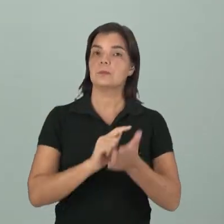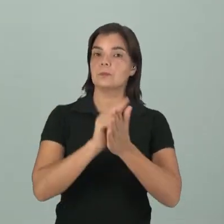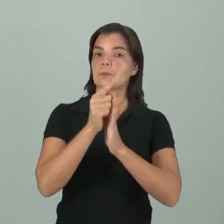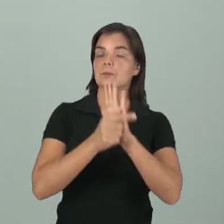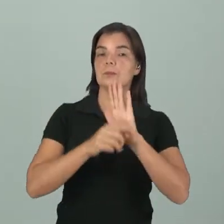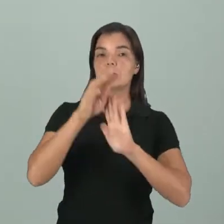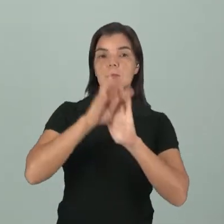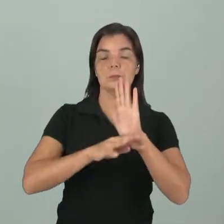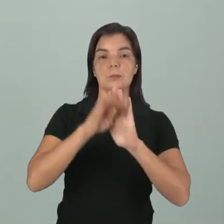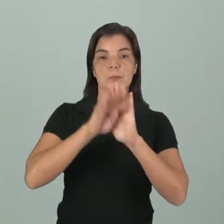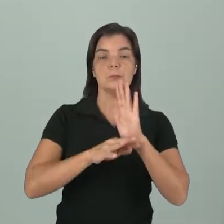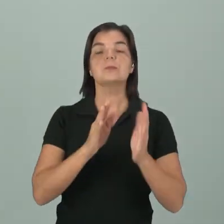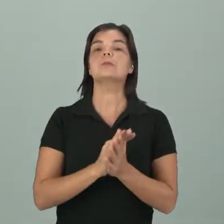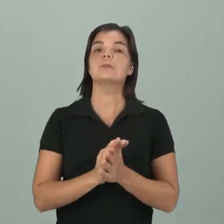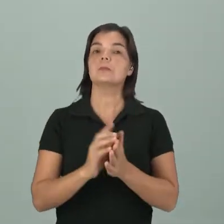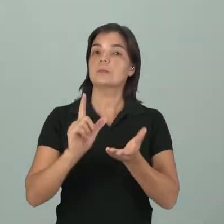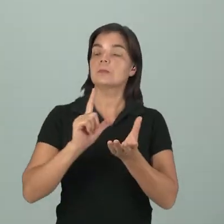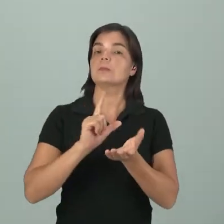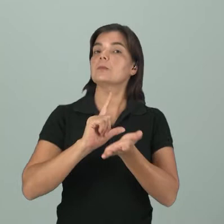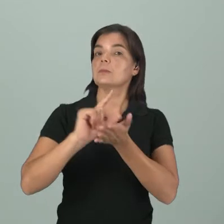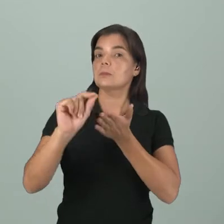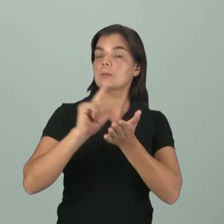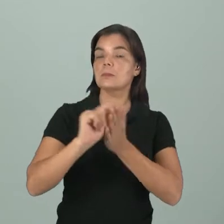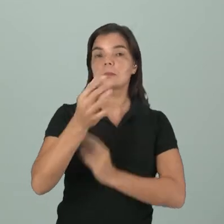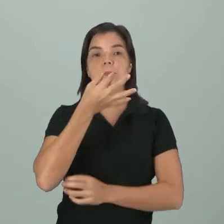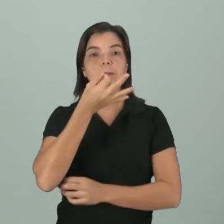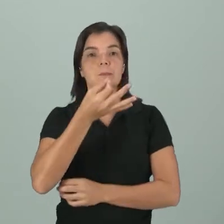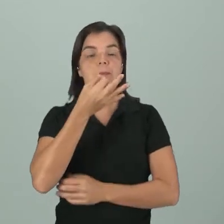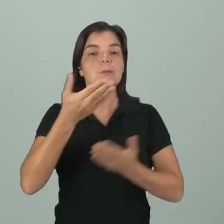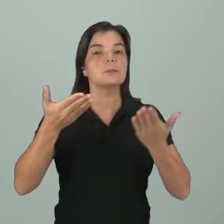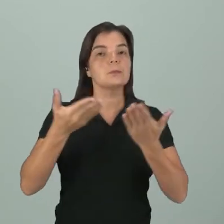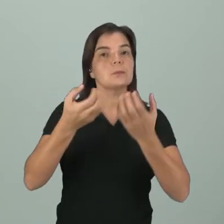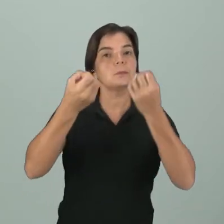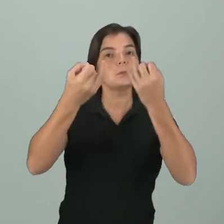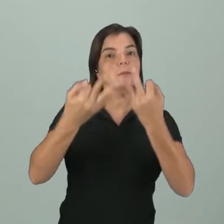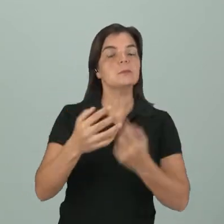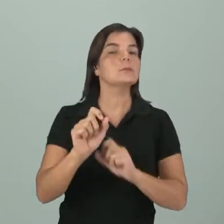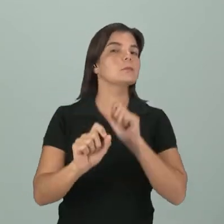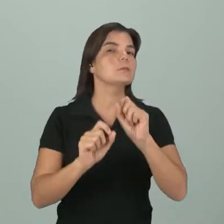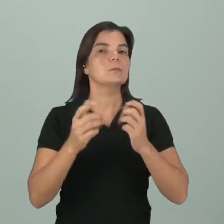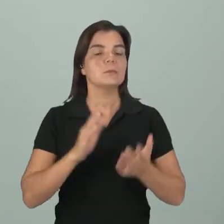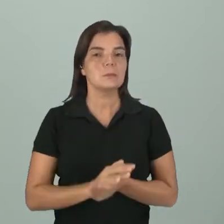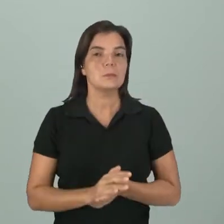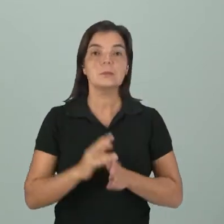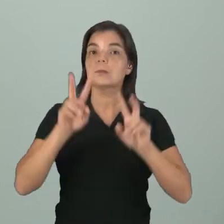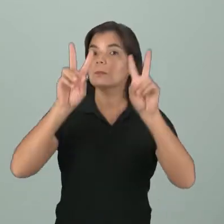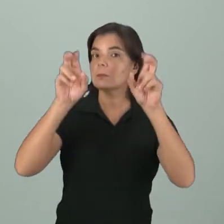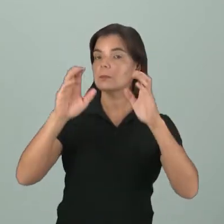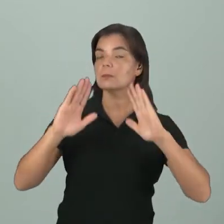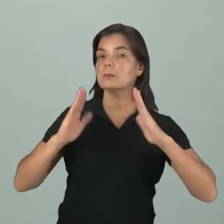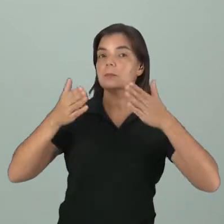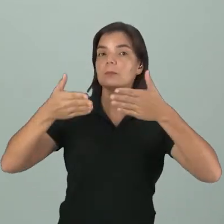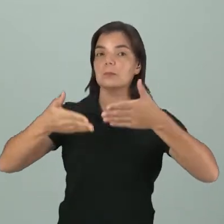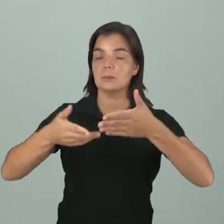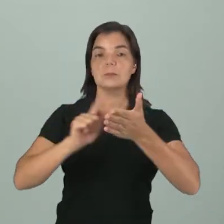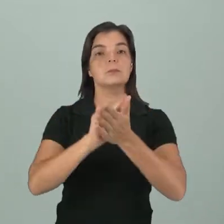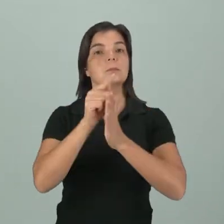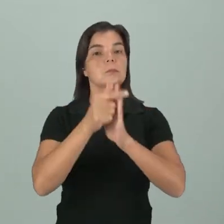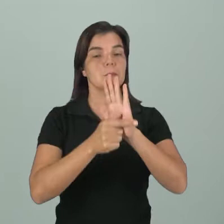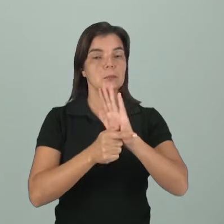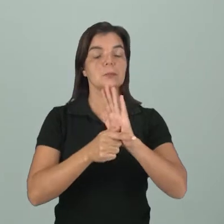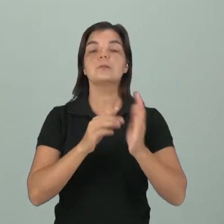gênero textual artigo de opinião e hoje nós vamos falar sobre um tema voltado para o gênero